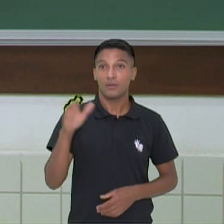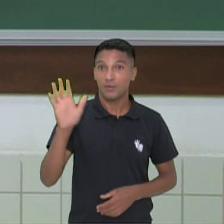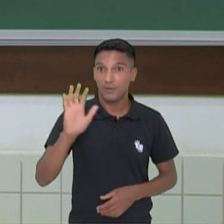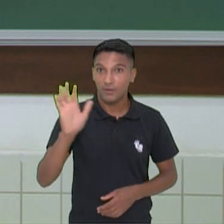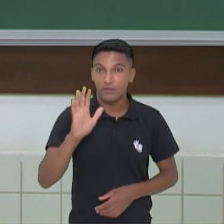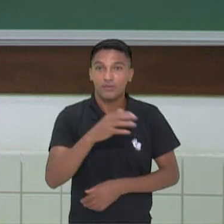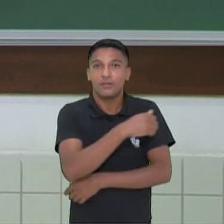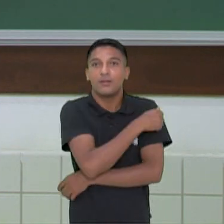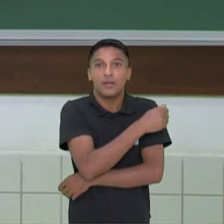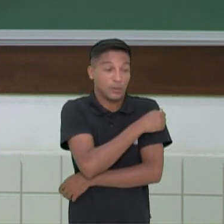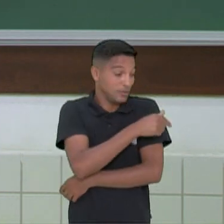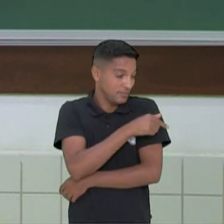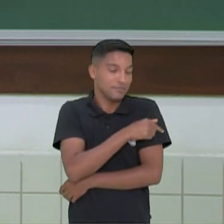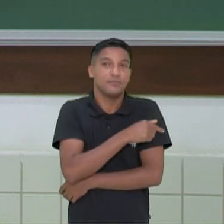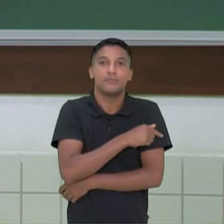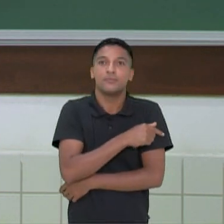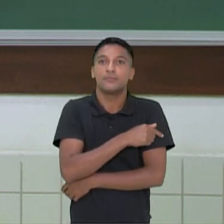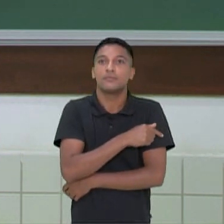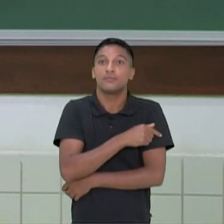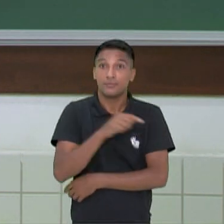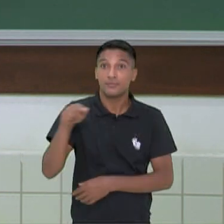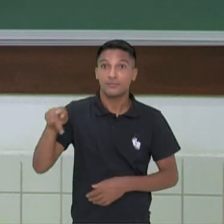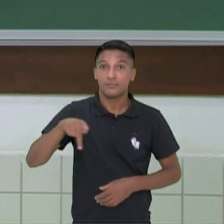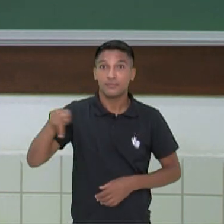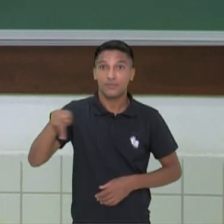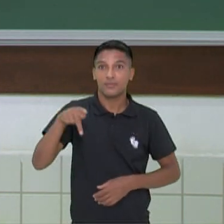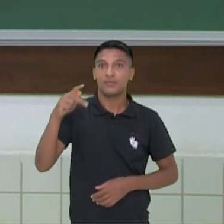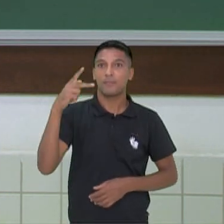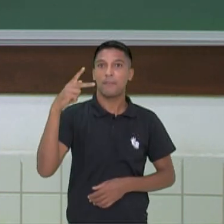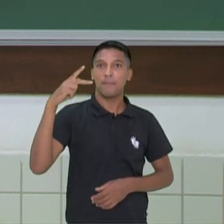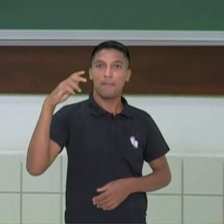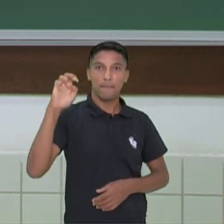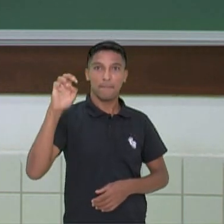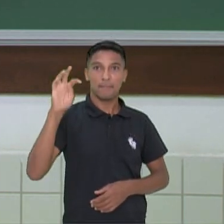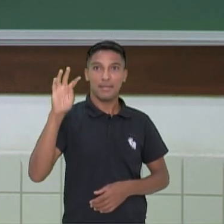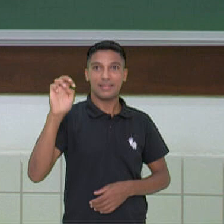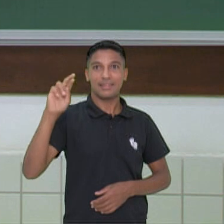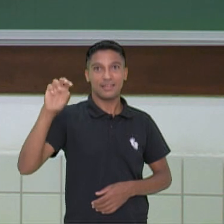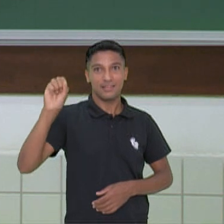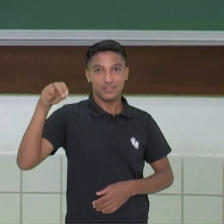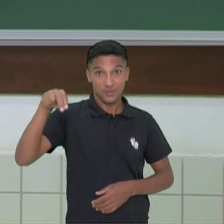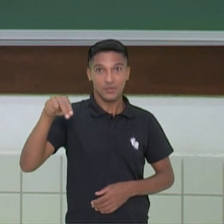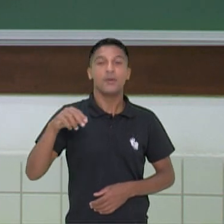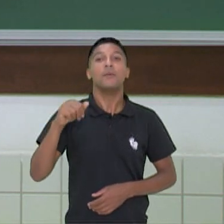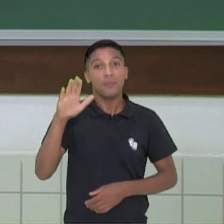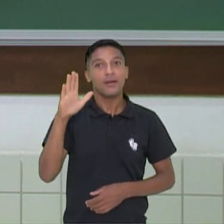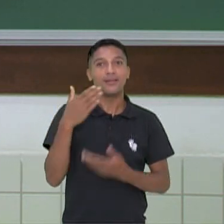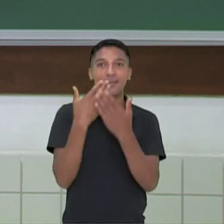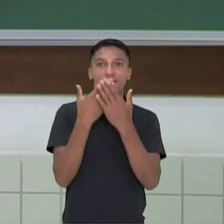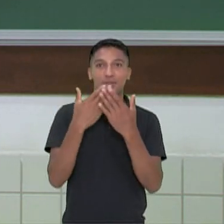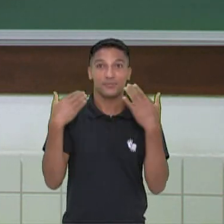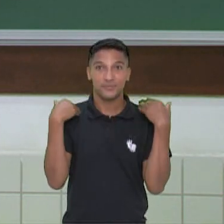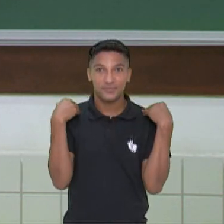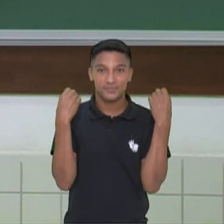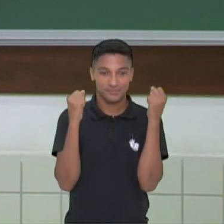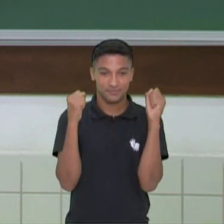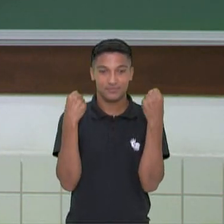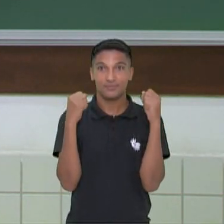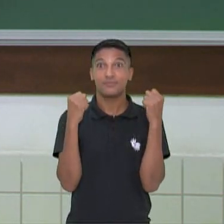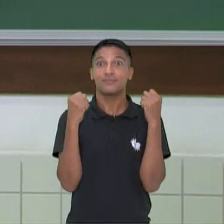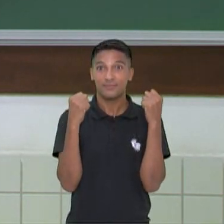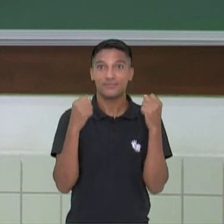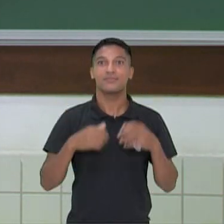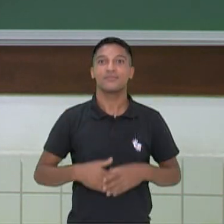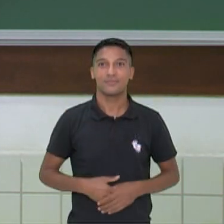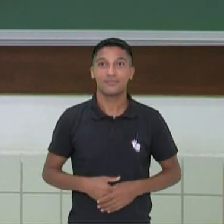Olá pessoal do 7º anos aqui é o professor Peterson aí para estamos aqui para mais uma aula de Educação Física